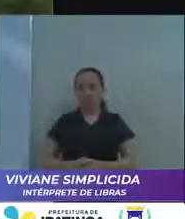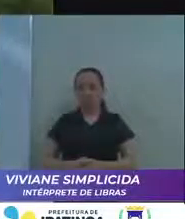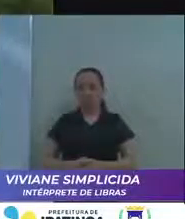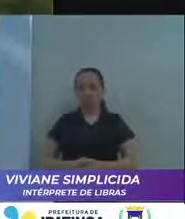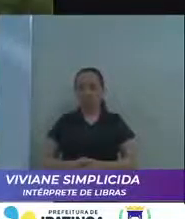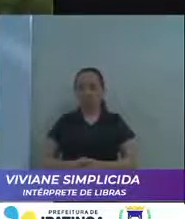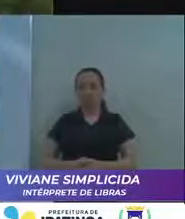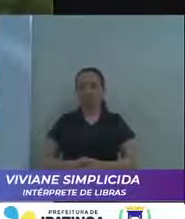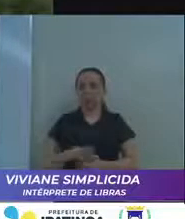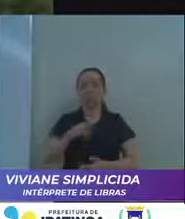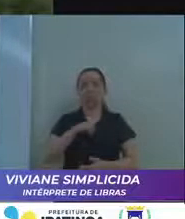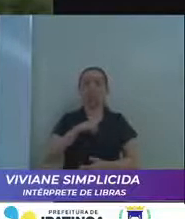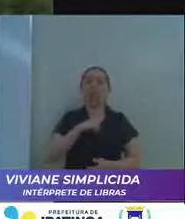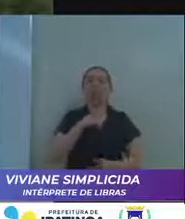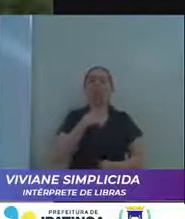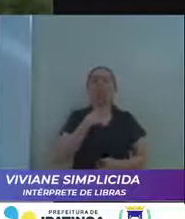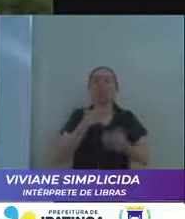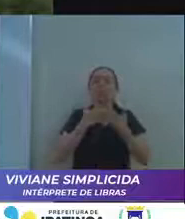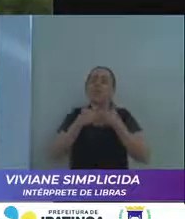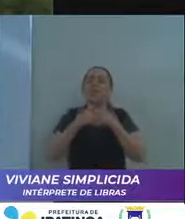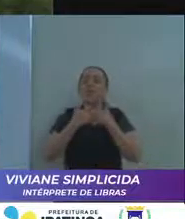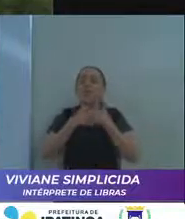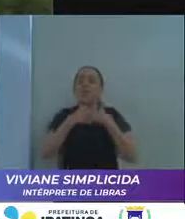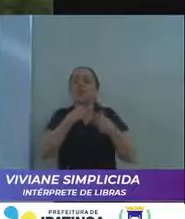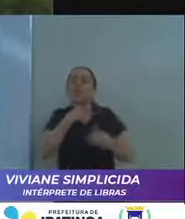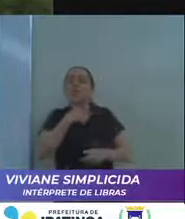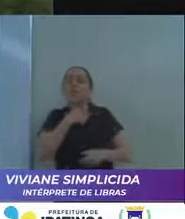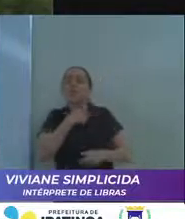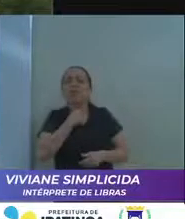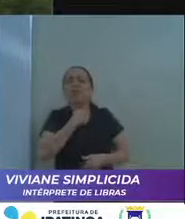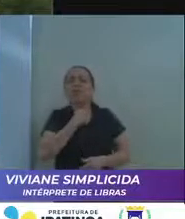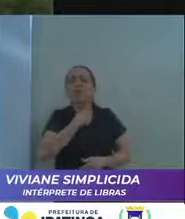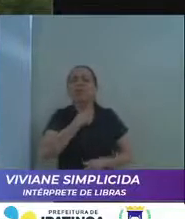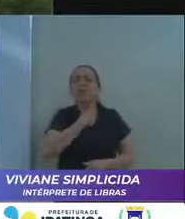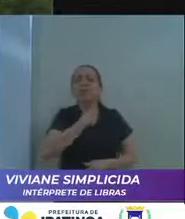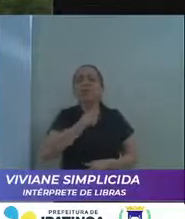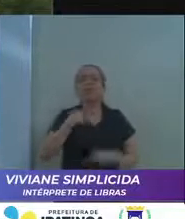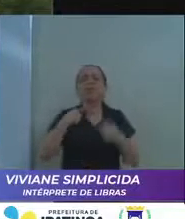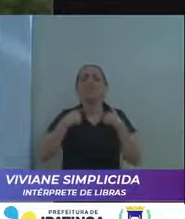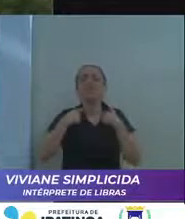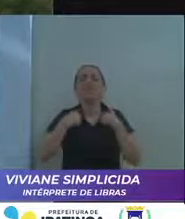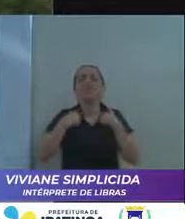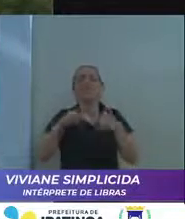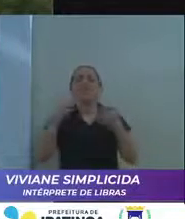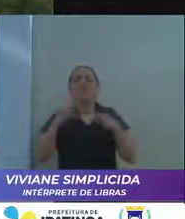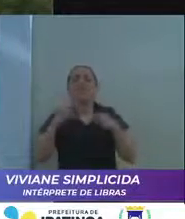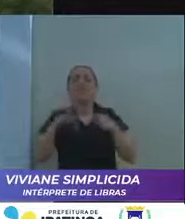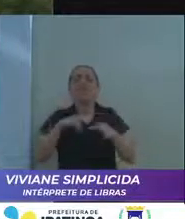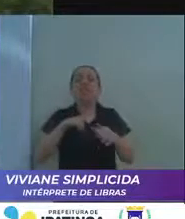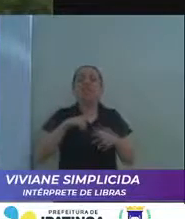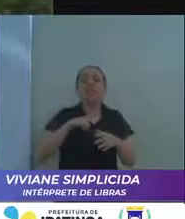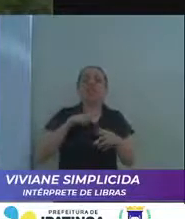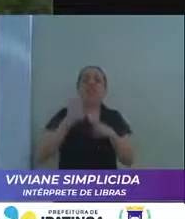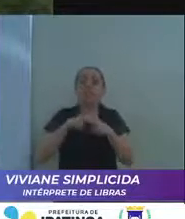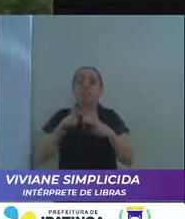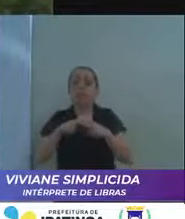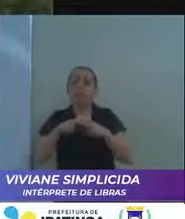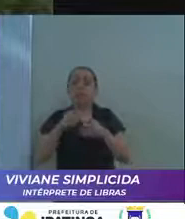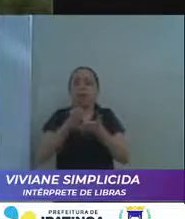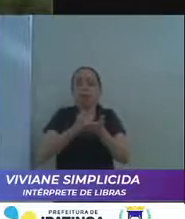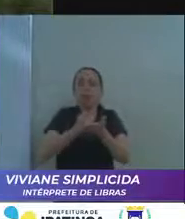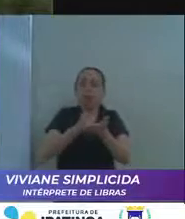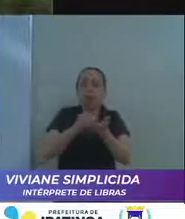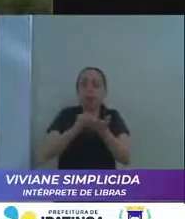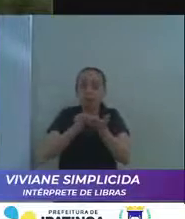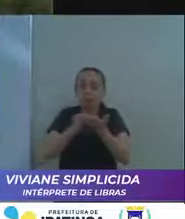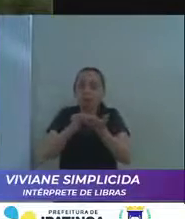Garganta irritada, gerando um esforço maior na produção vocal sem que você perceba. Quando o efeito da pastilha passar, a irritação